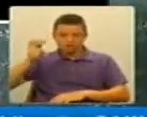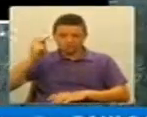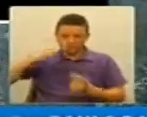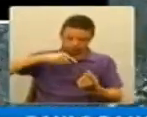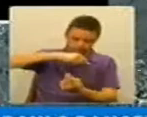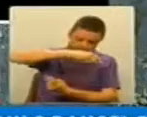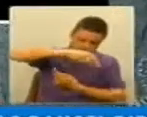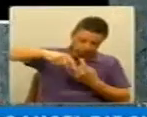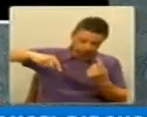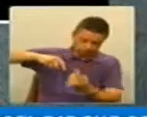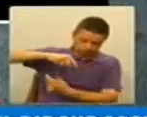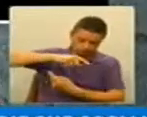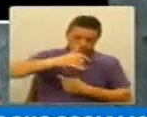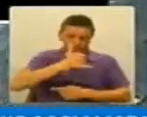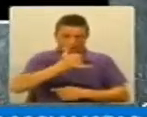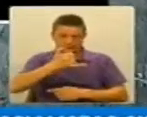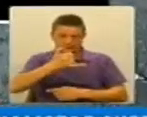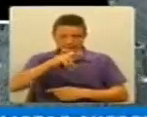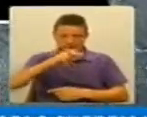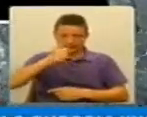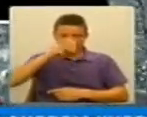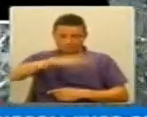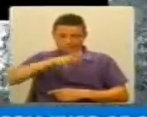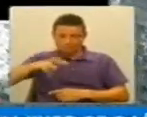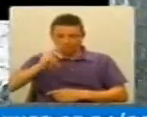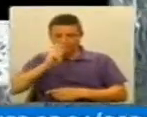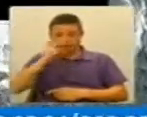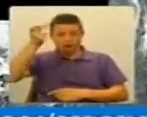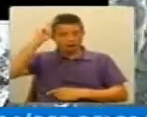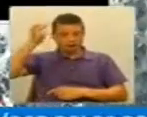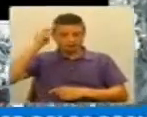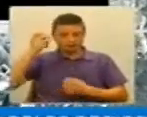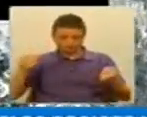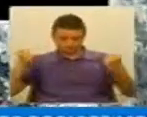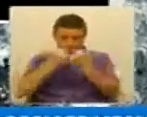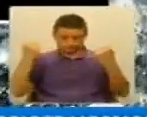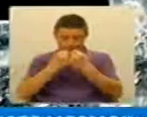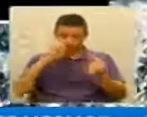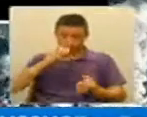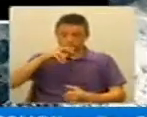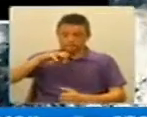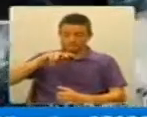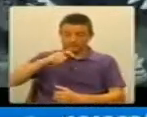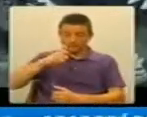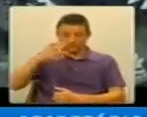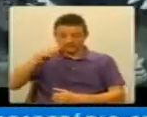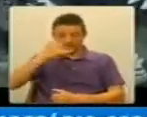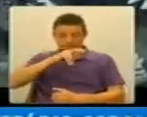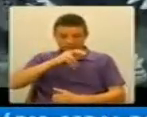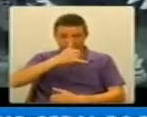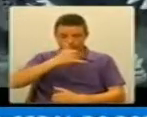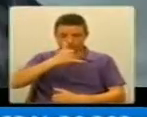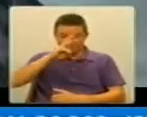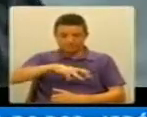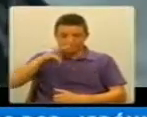a ver que entre os 25 e os 35 milhões de anos da periodicidade dos choques de cometas com a Terra e os 32 milhões de anos a